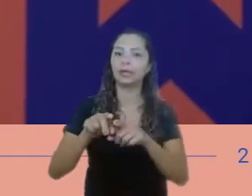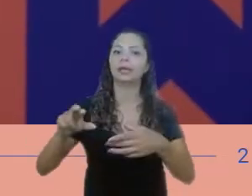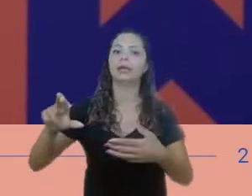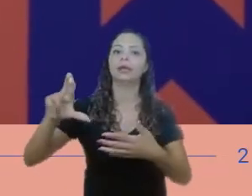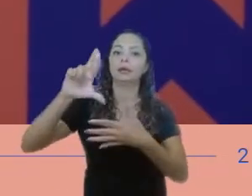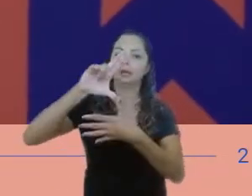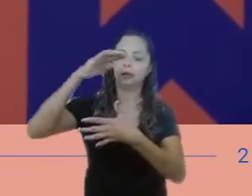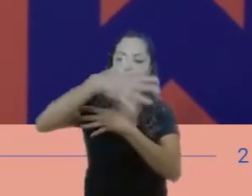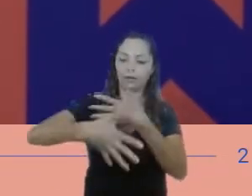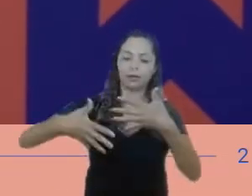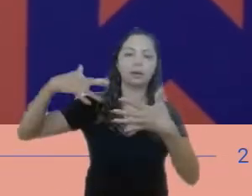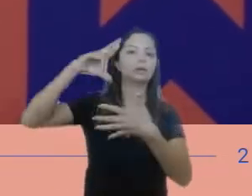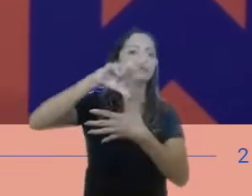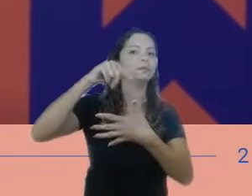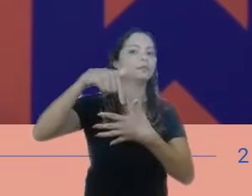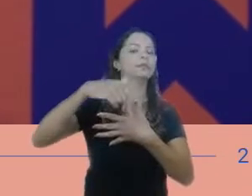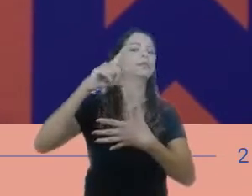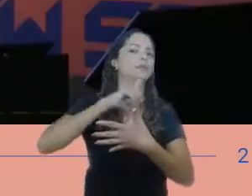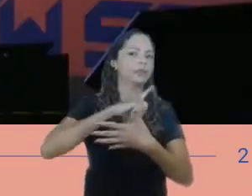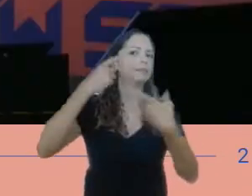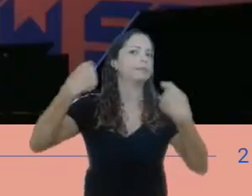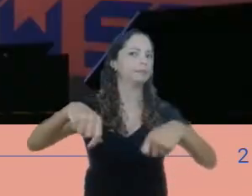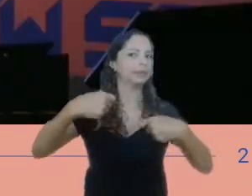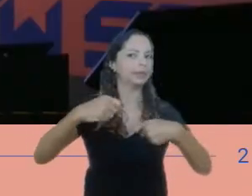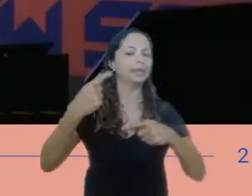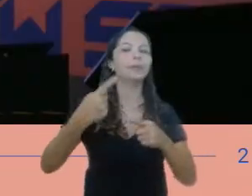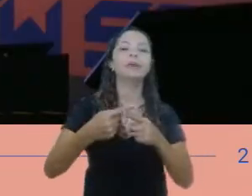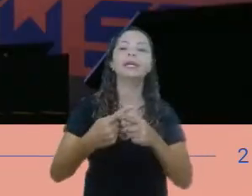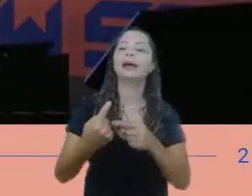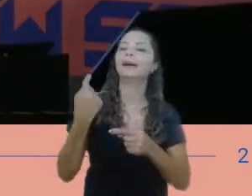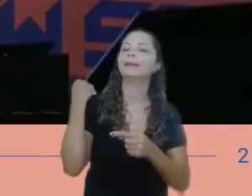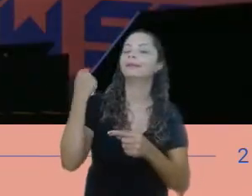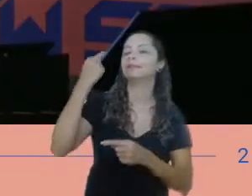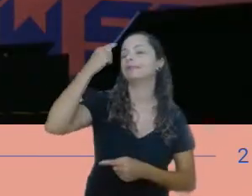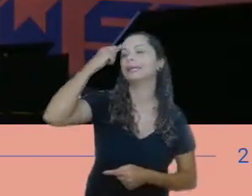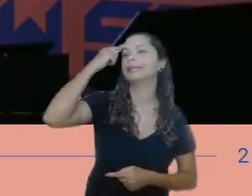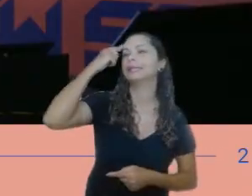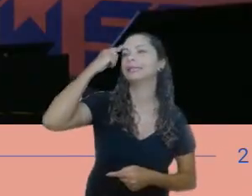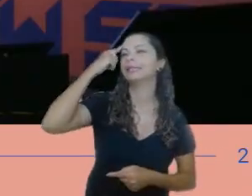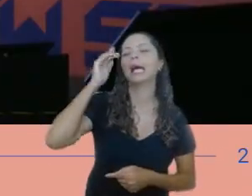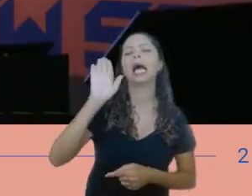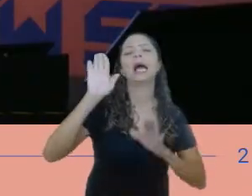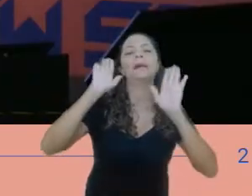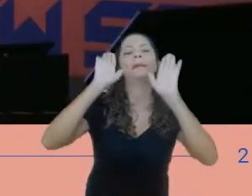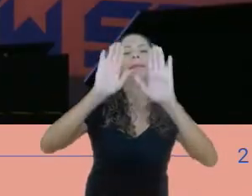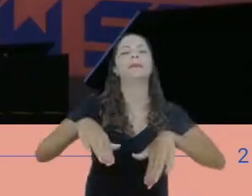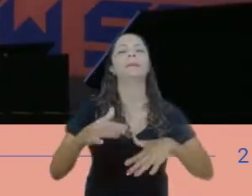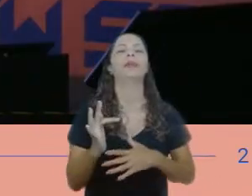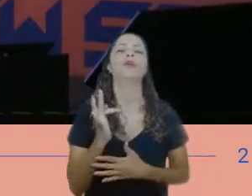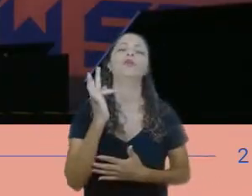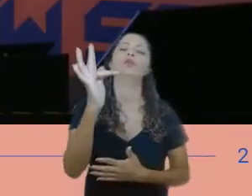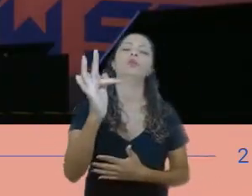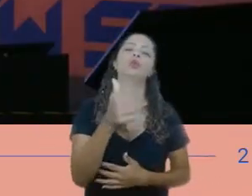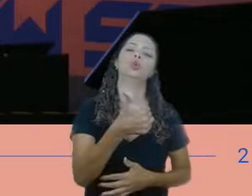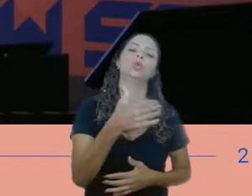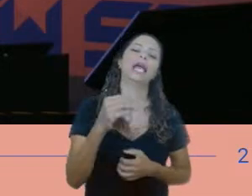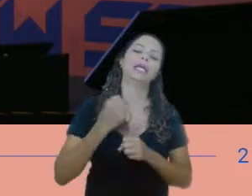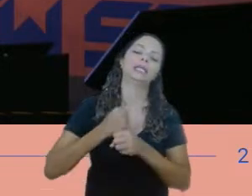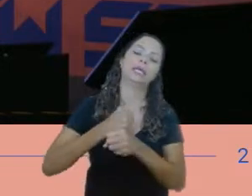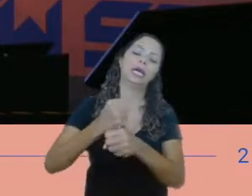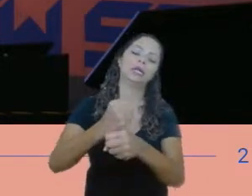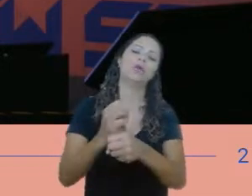a gente tinha o costume de pensar né é isso vai demorar 10 anos para chegar no Brasil